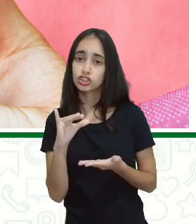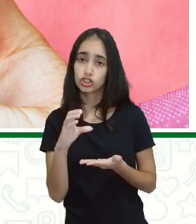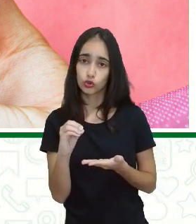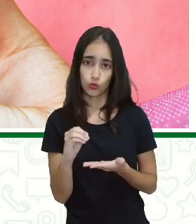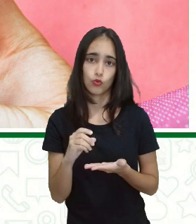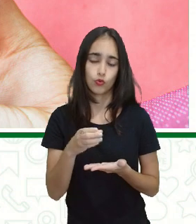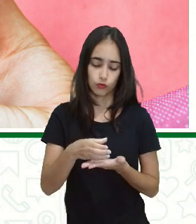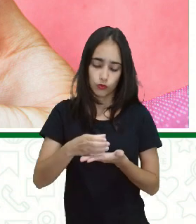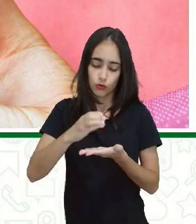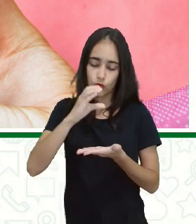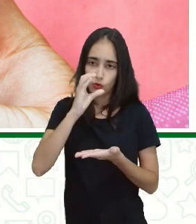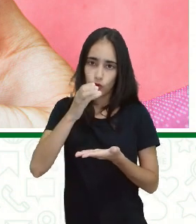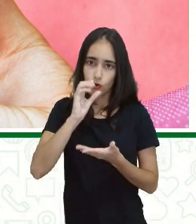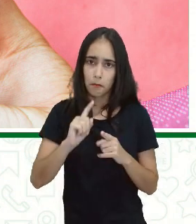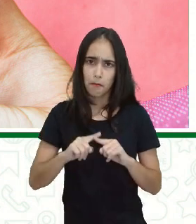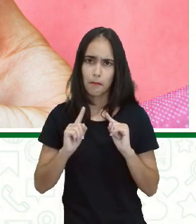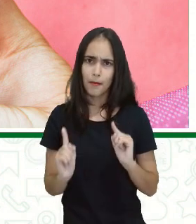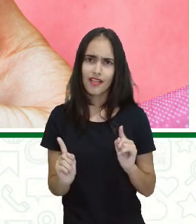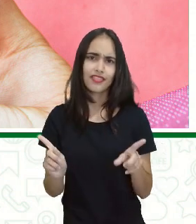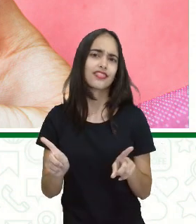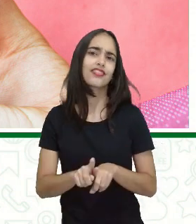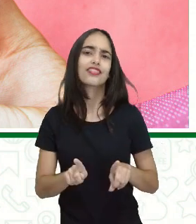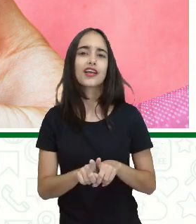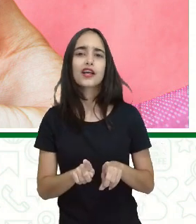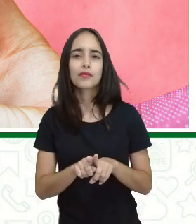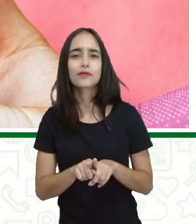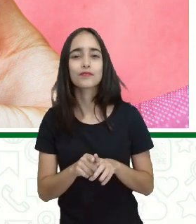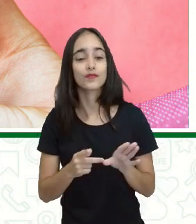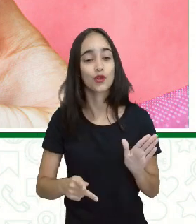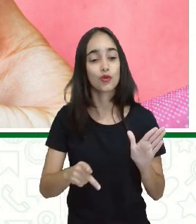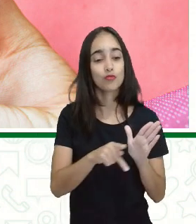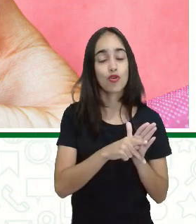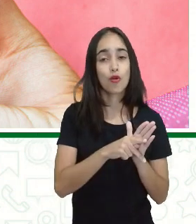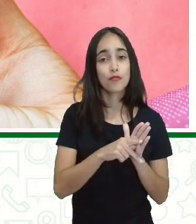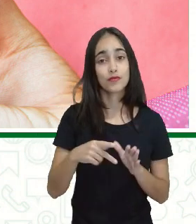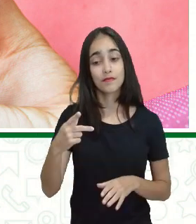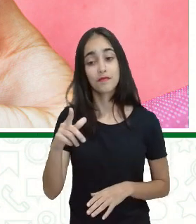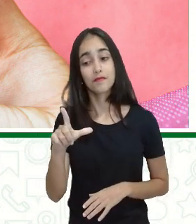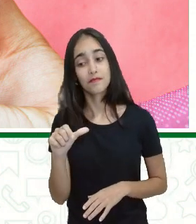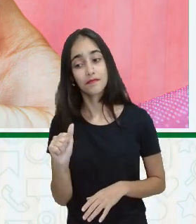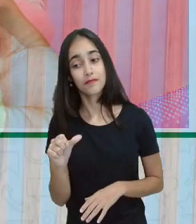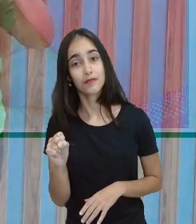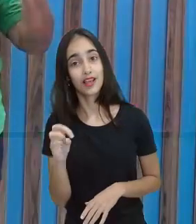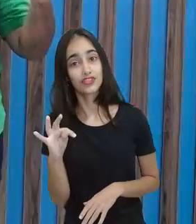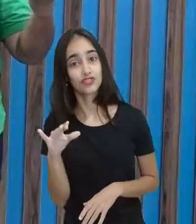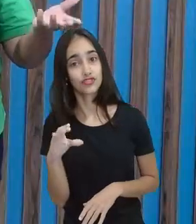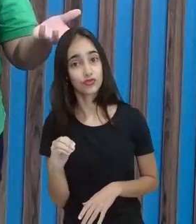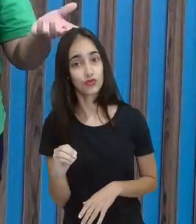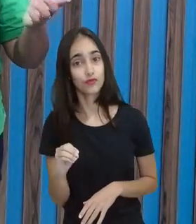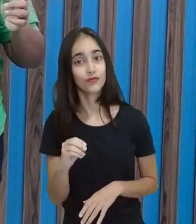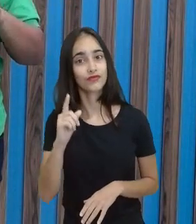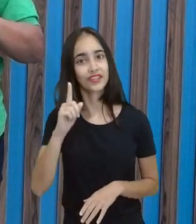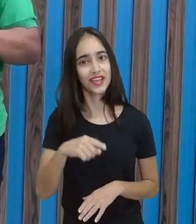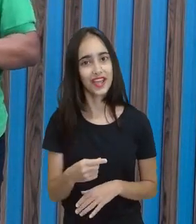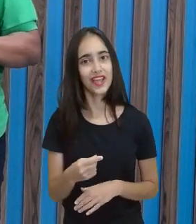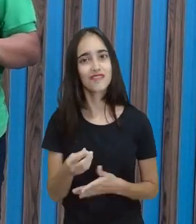utensílio. Mas o próprio plástico, ele é feito a partir de um outro produto, de um